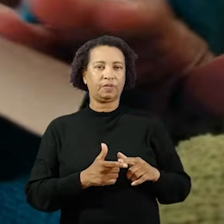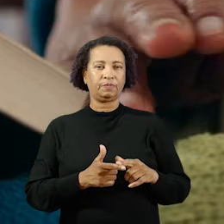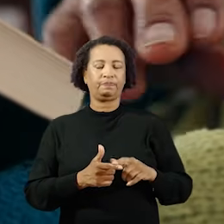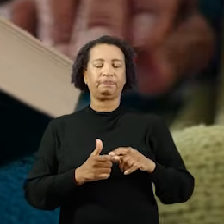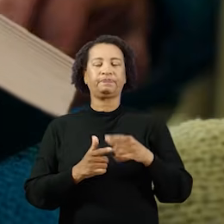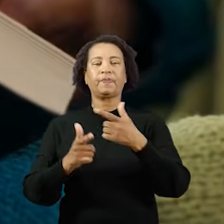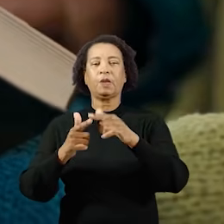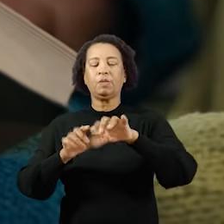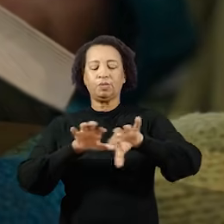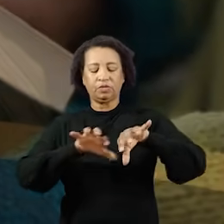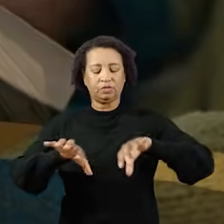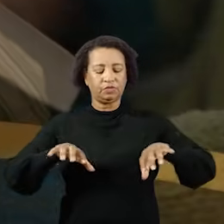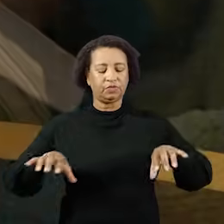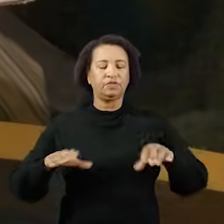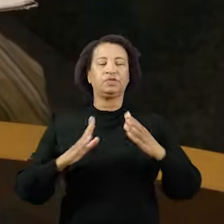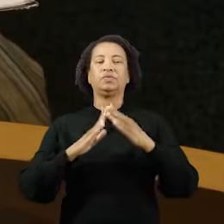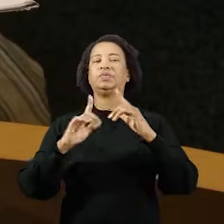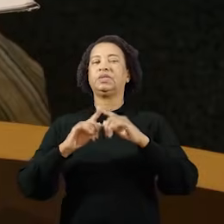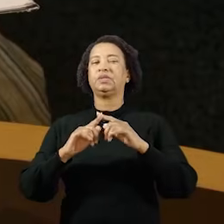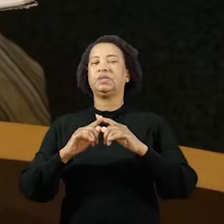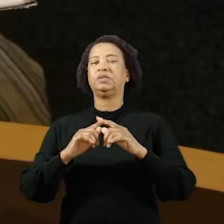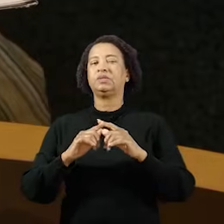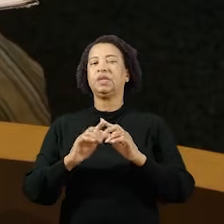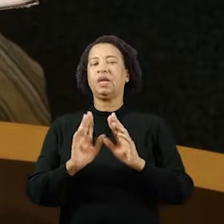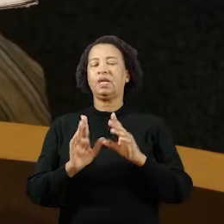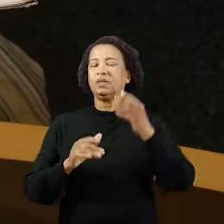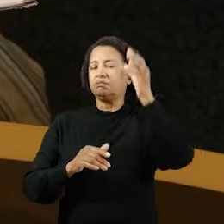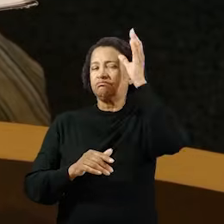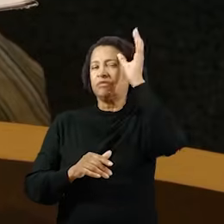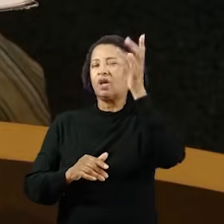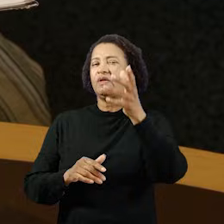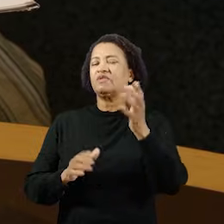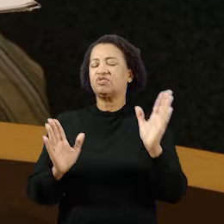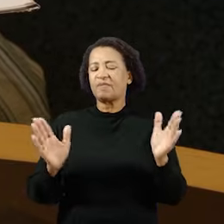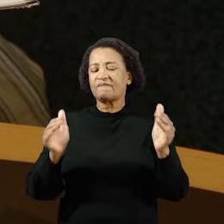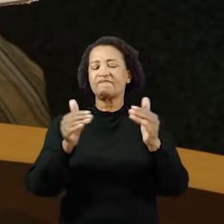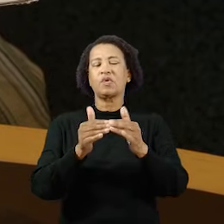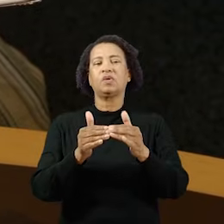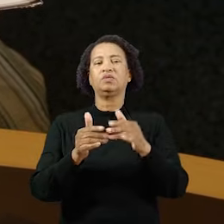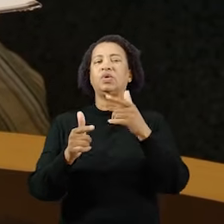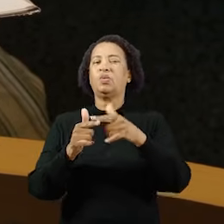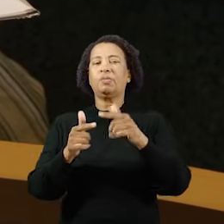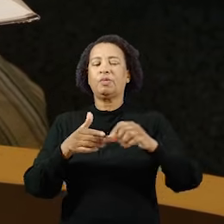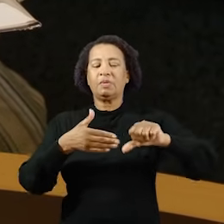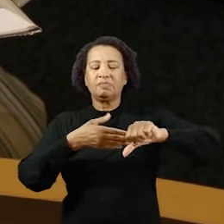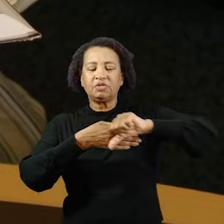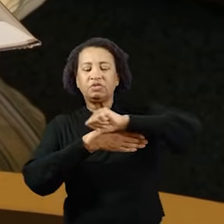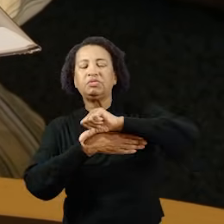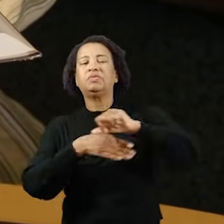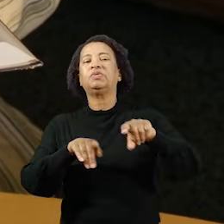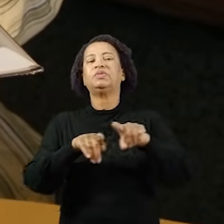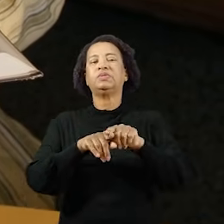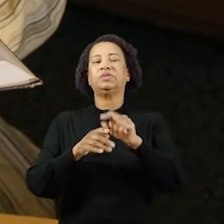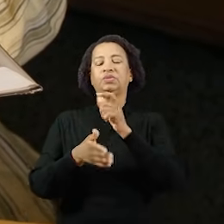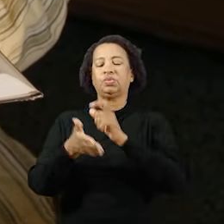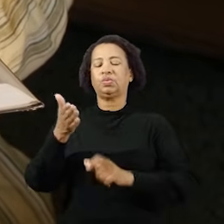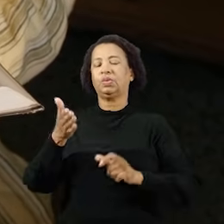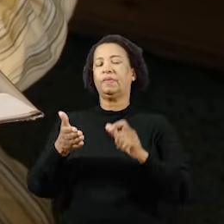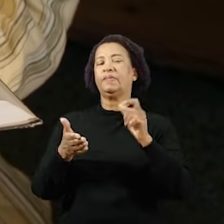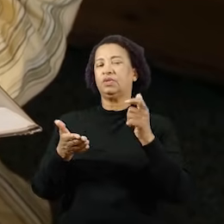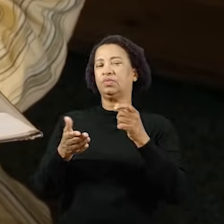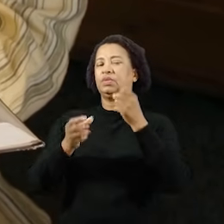de divisões na igreja, Paulo dá soluções específicas. Também para o problema da imoralidade, no capítulo